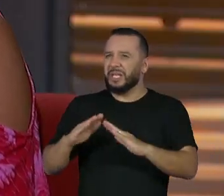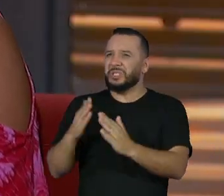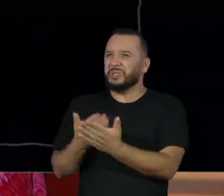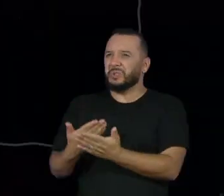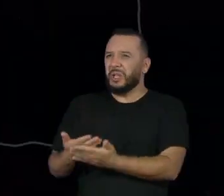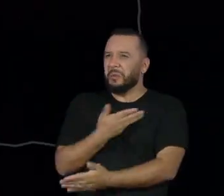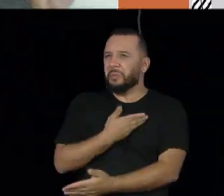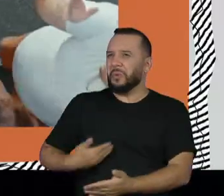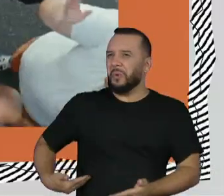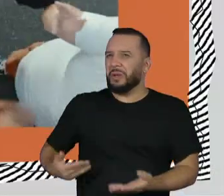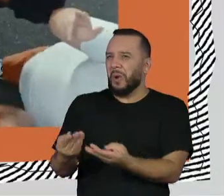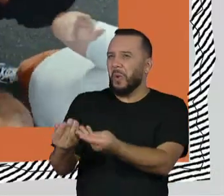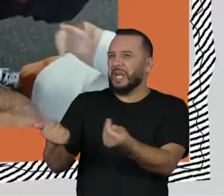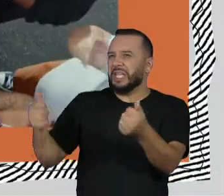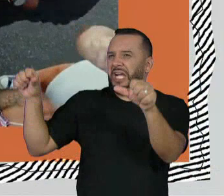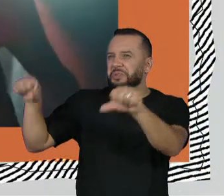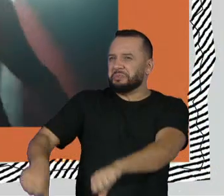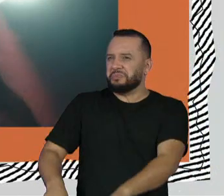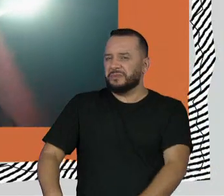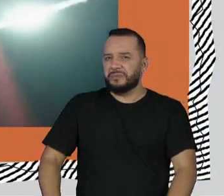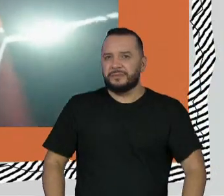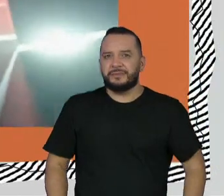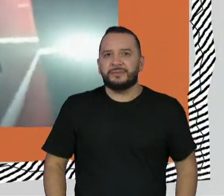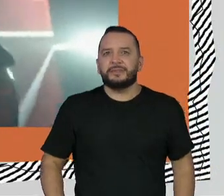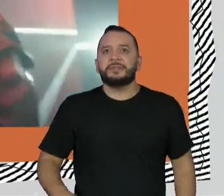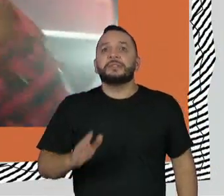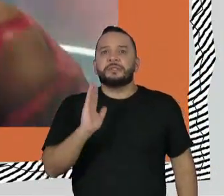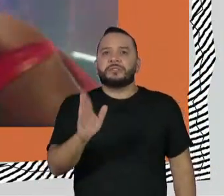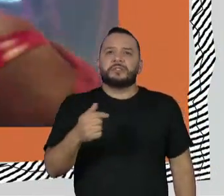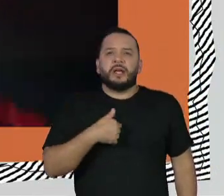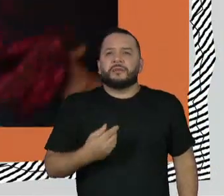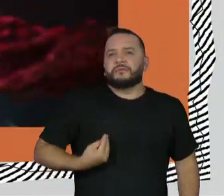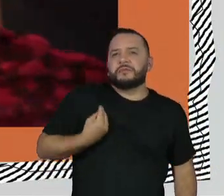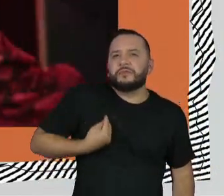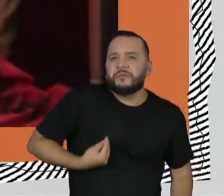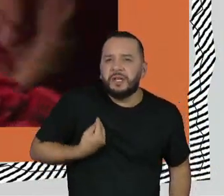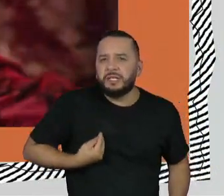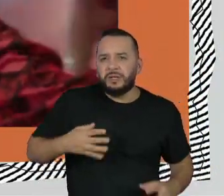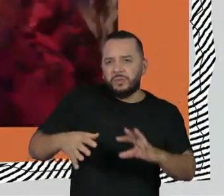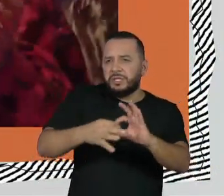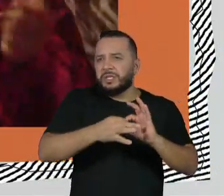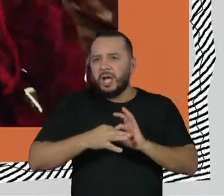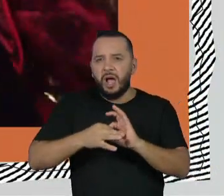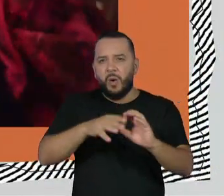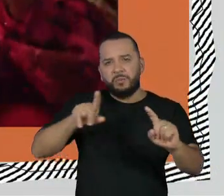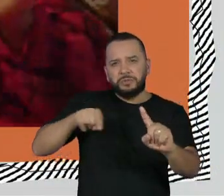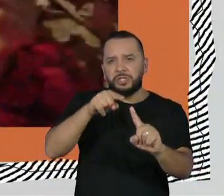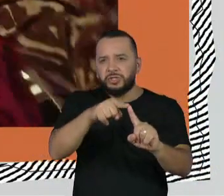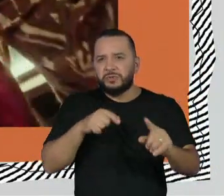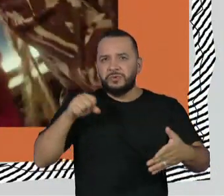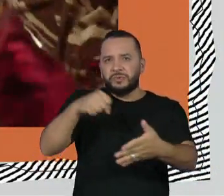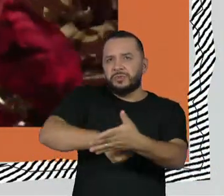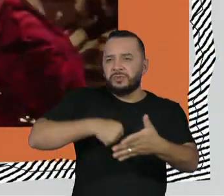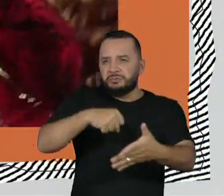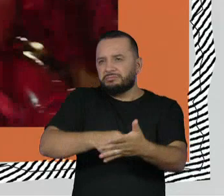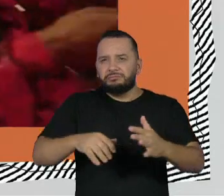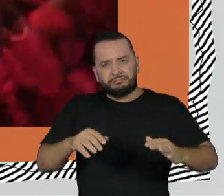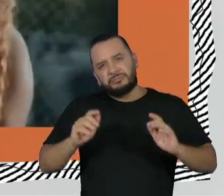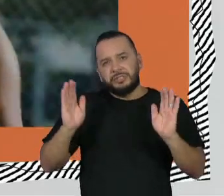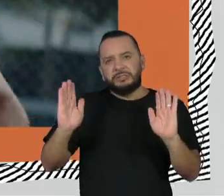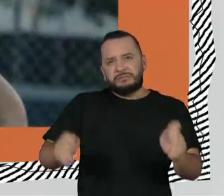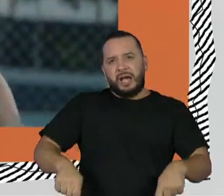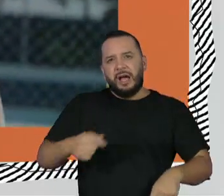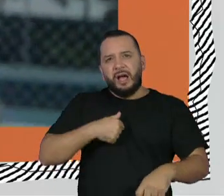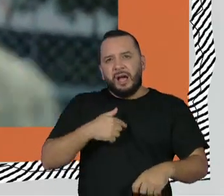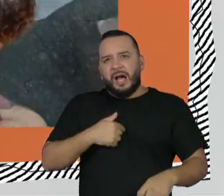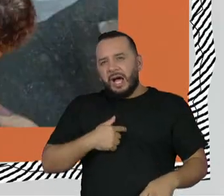da sala. No mundo caótico, sonhar é sobrevivência, união e um propósito, subir junto nesses pódios,